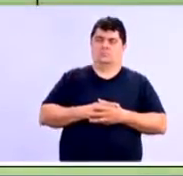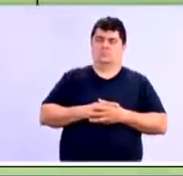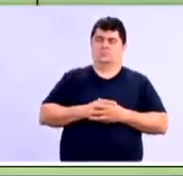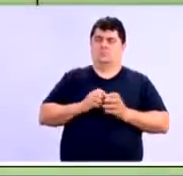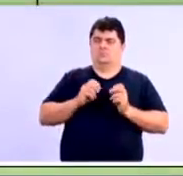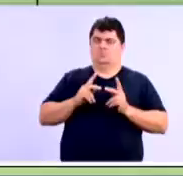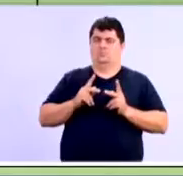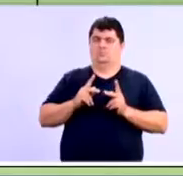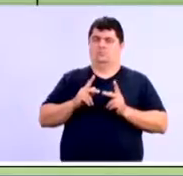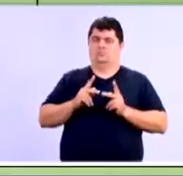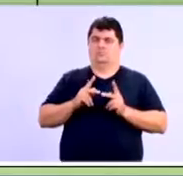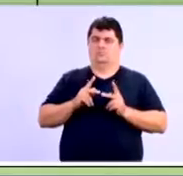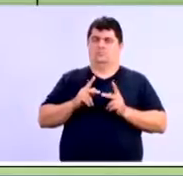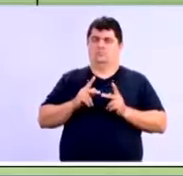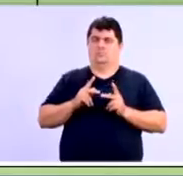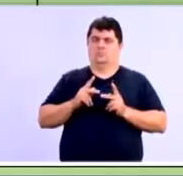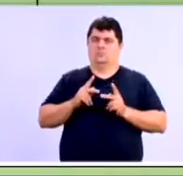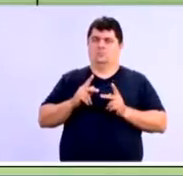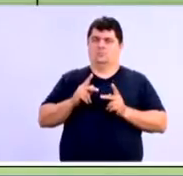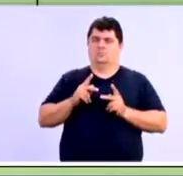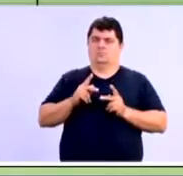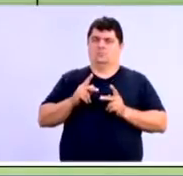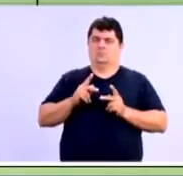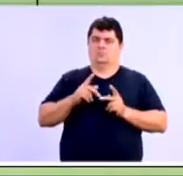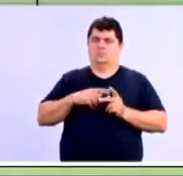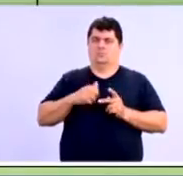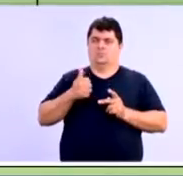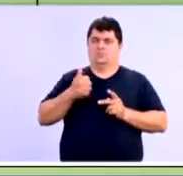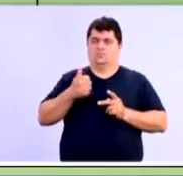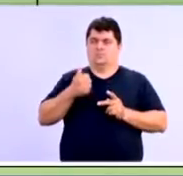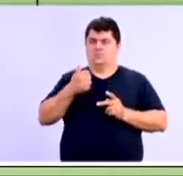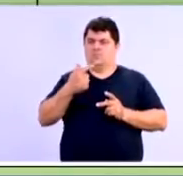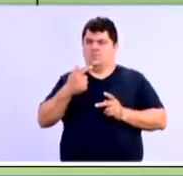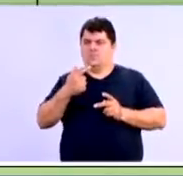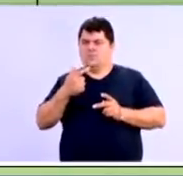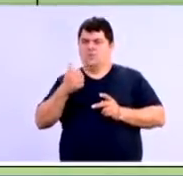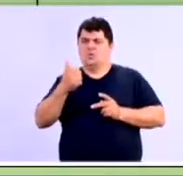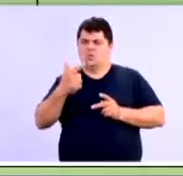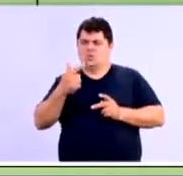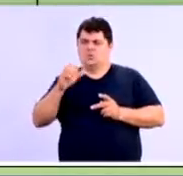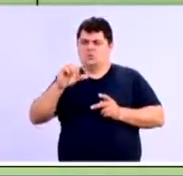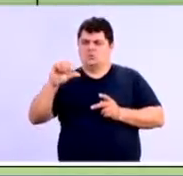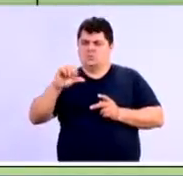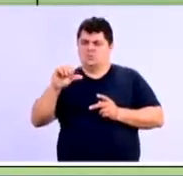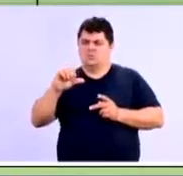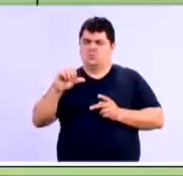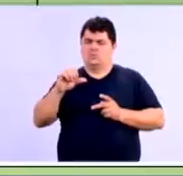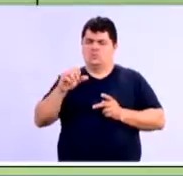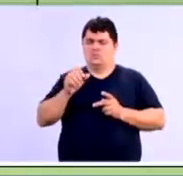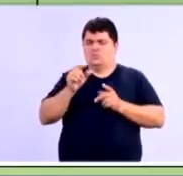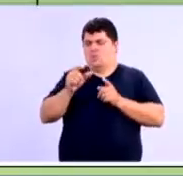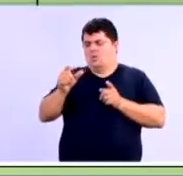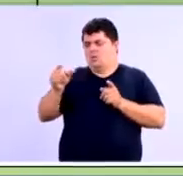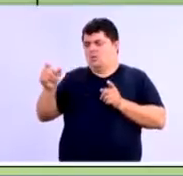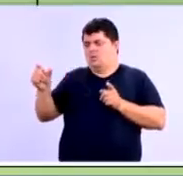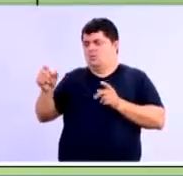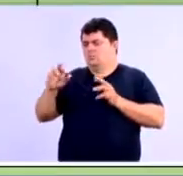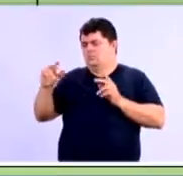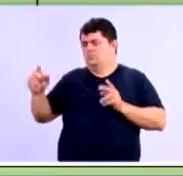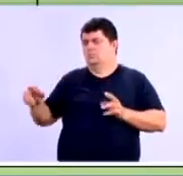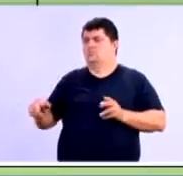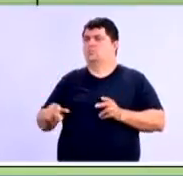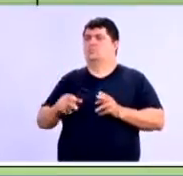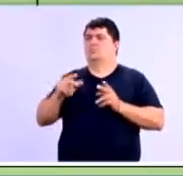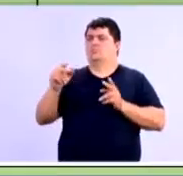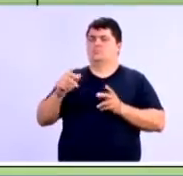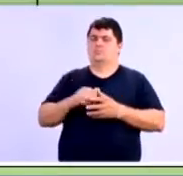Ok? Senhor, deu na minha prova, na minha avaliação, deu 12,98, 12,99. Quanto mais casos a gente vai para frente, vai dar um resultado